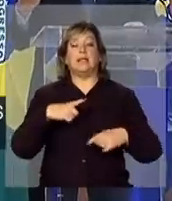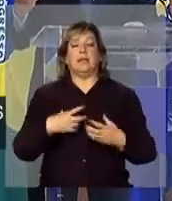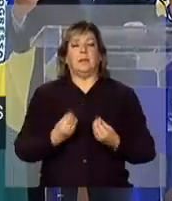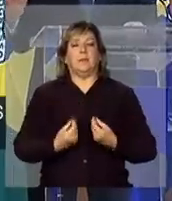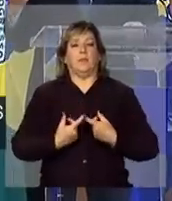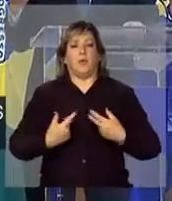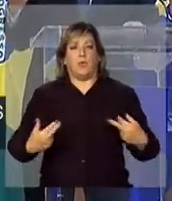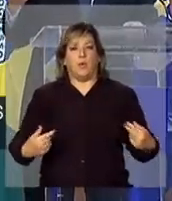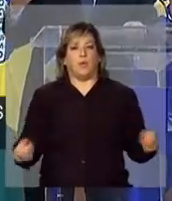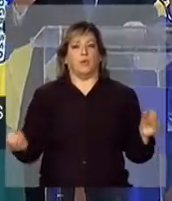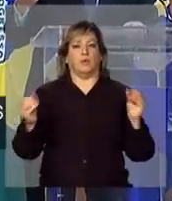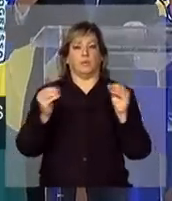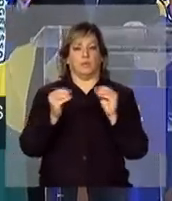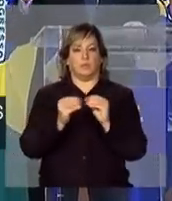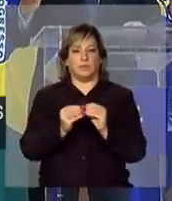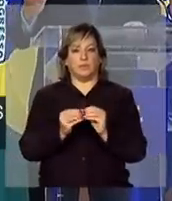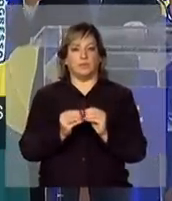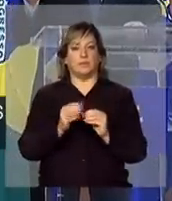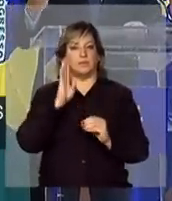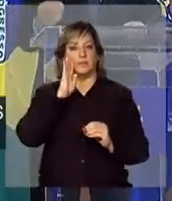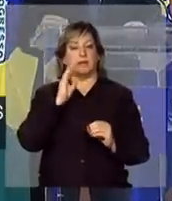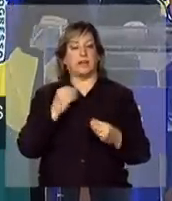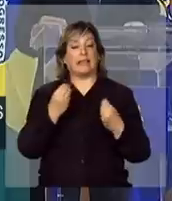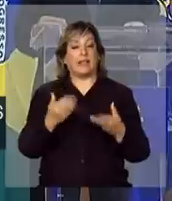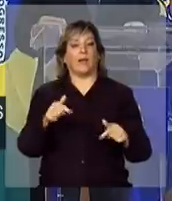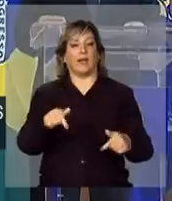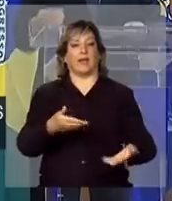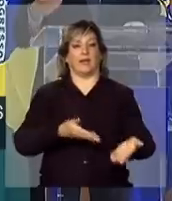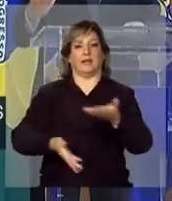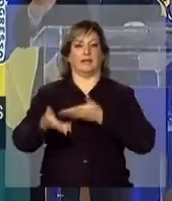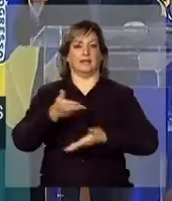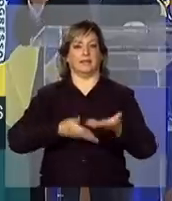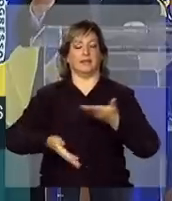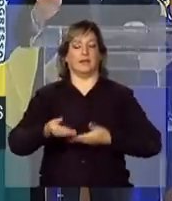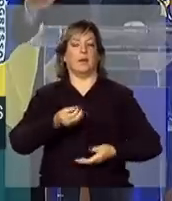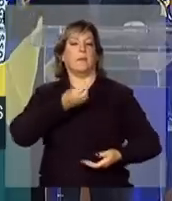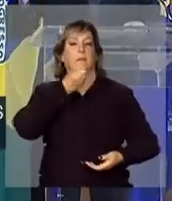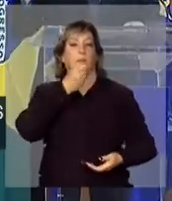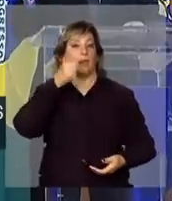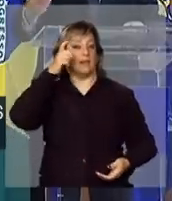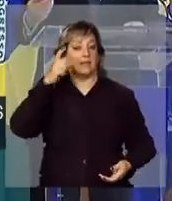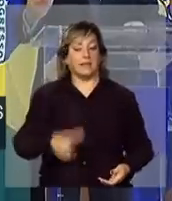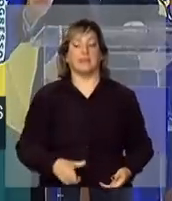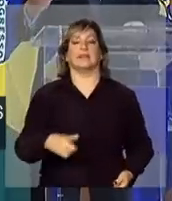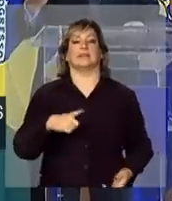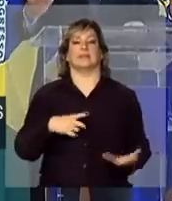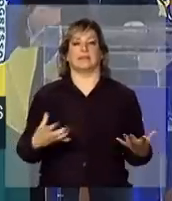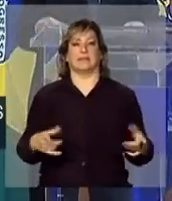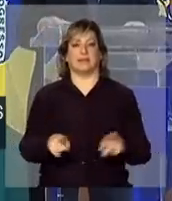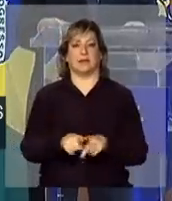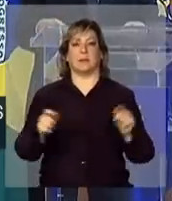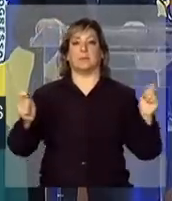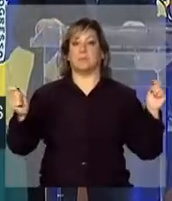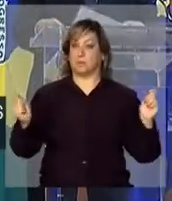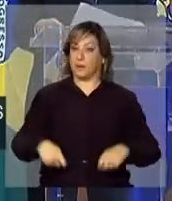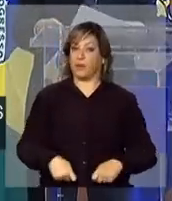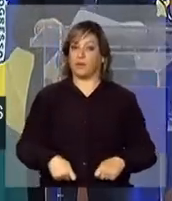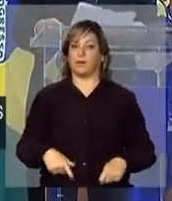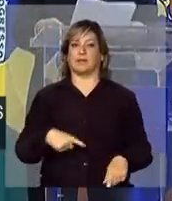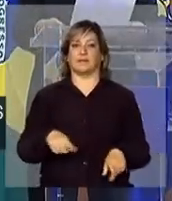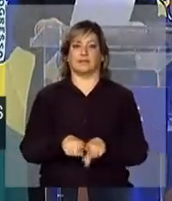de complementaridade que dão a esta relação um grande interesse e um potencial em termos